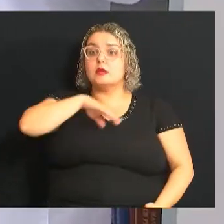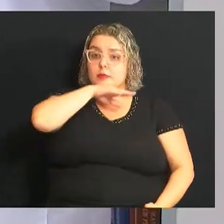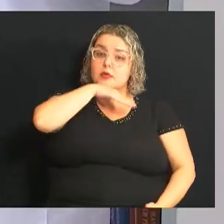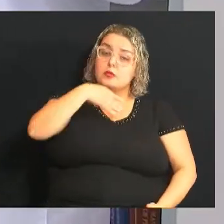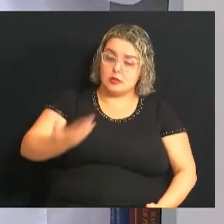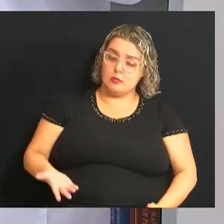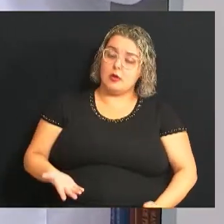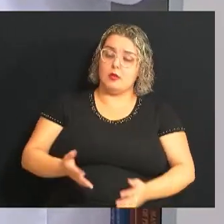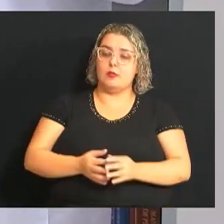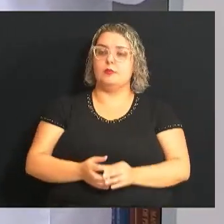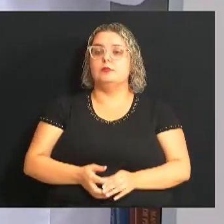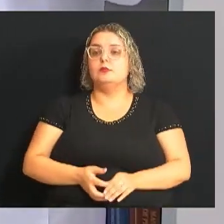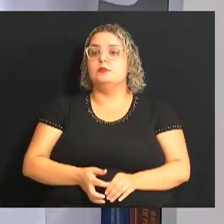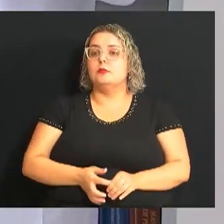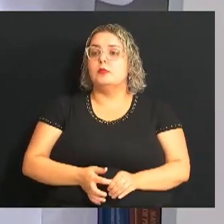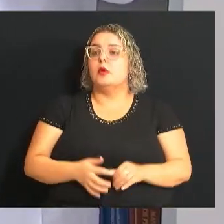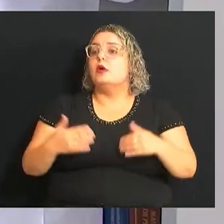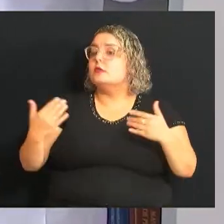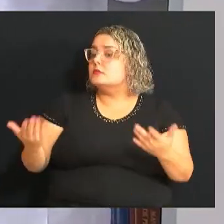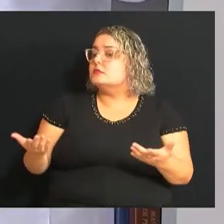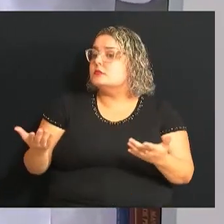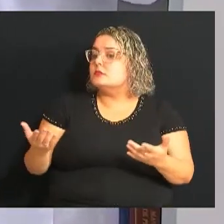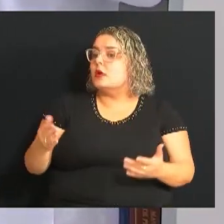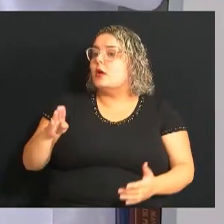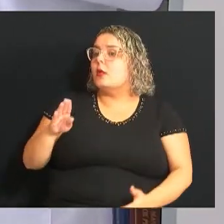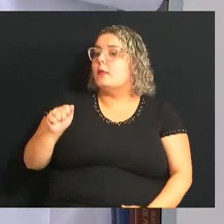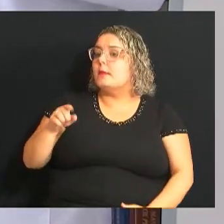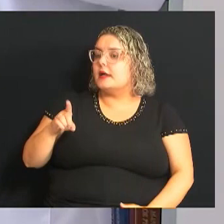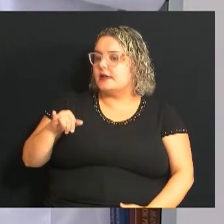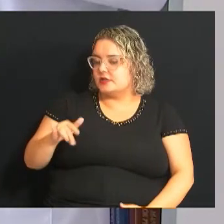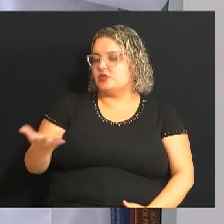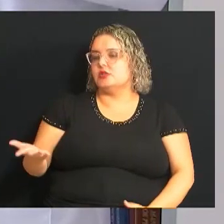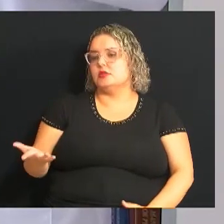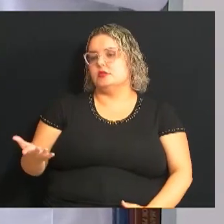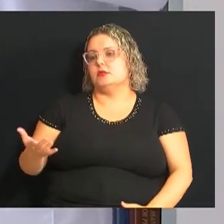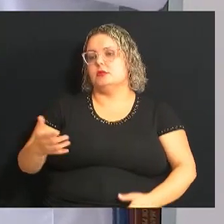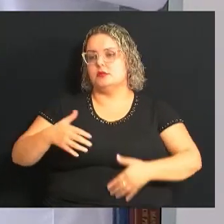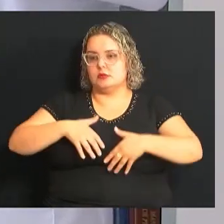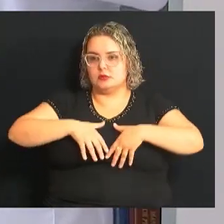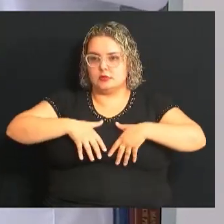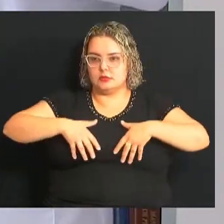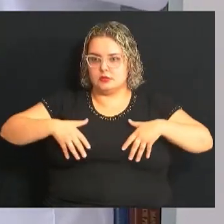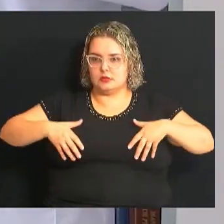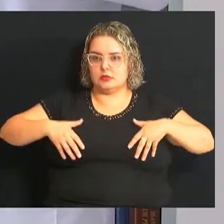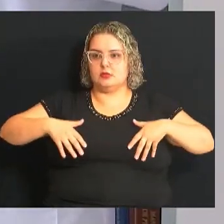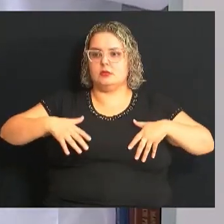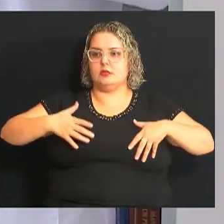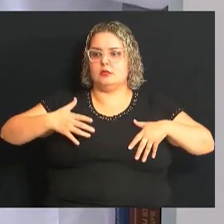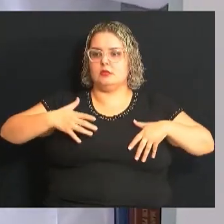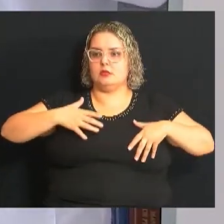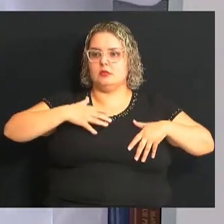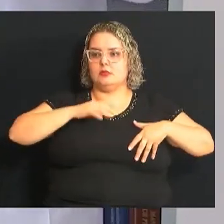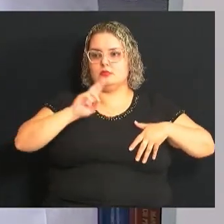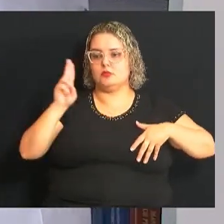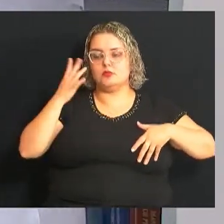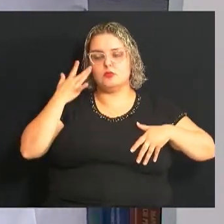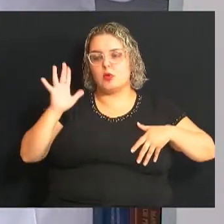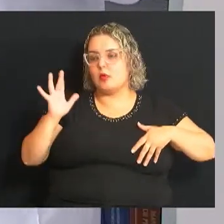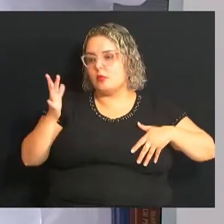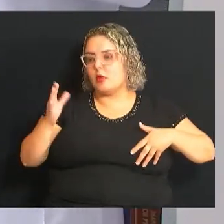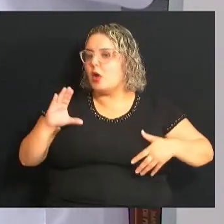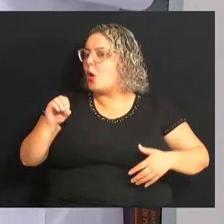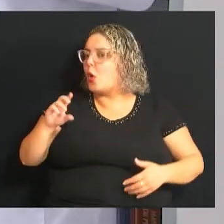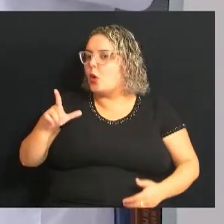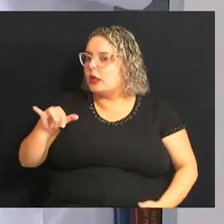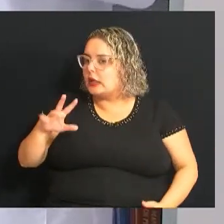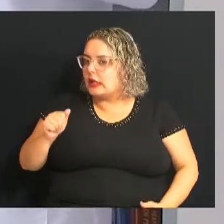do animal. E assim, o Bud está aqui com essa coleira, não sei se é esse o nome aqui direito, o melhor